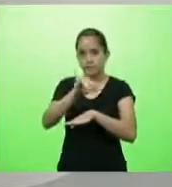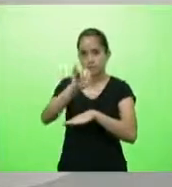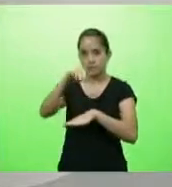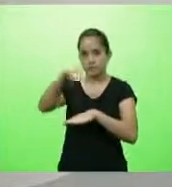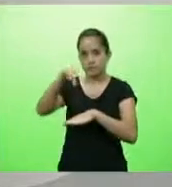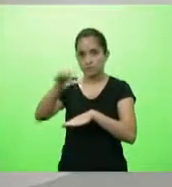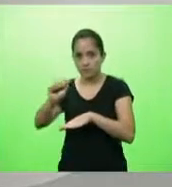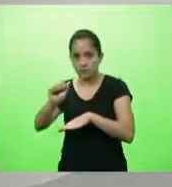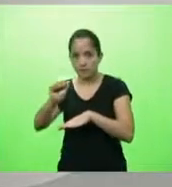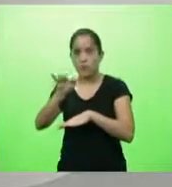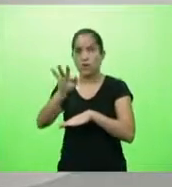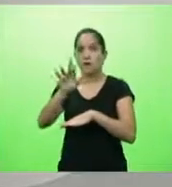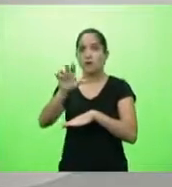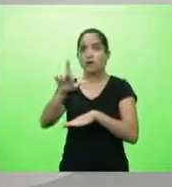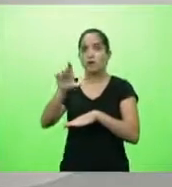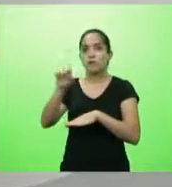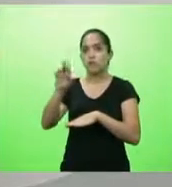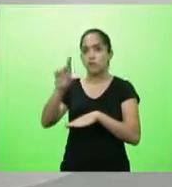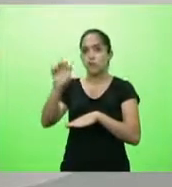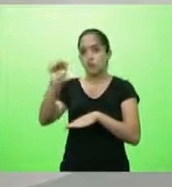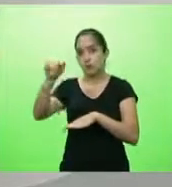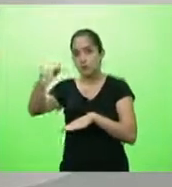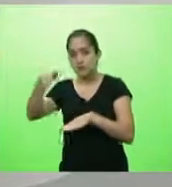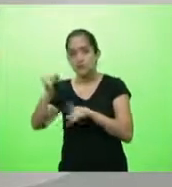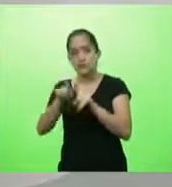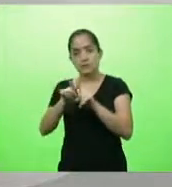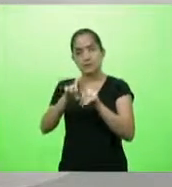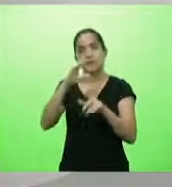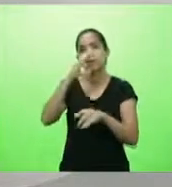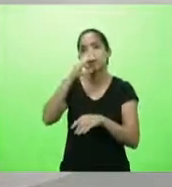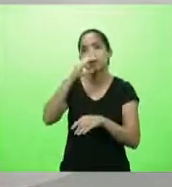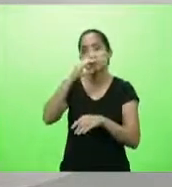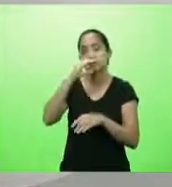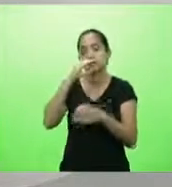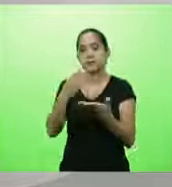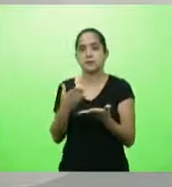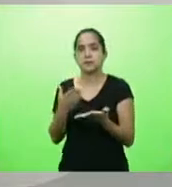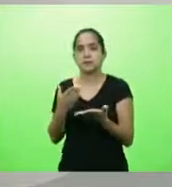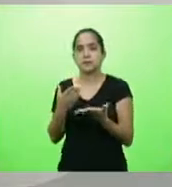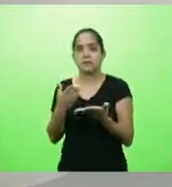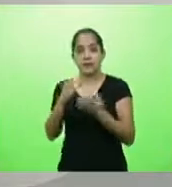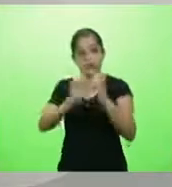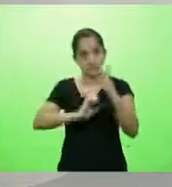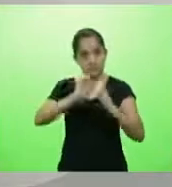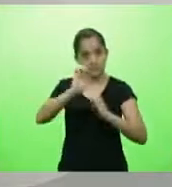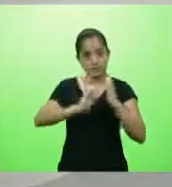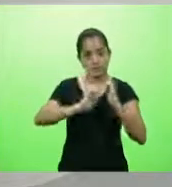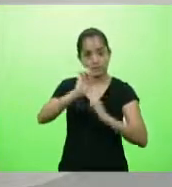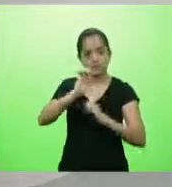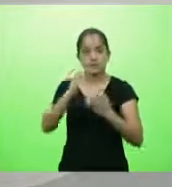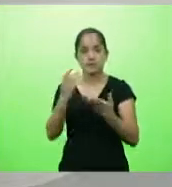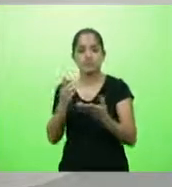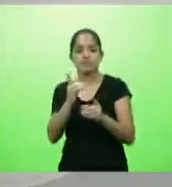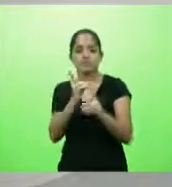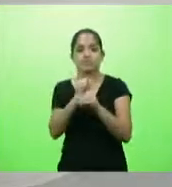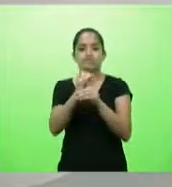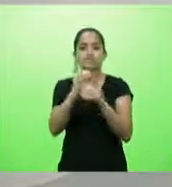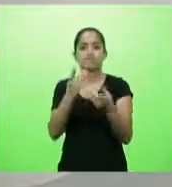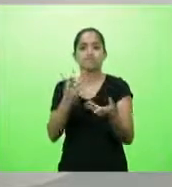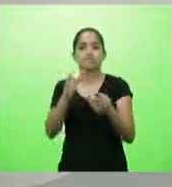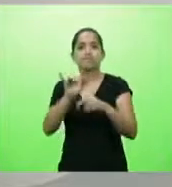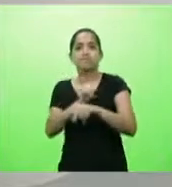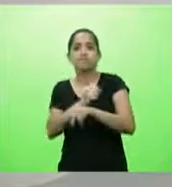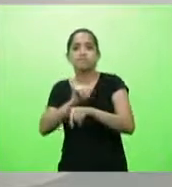da Floran, da própria Casan, para que nós possamos, de fato, encontrar